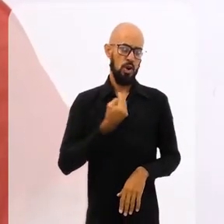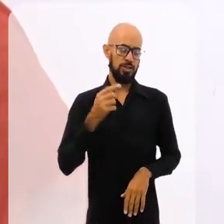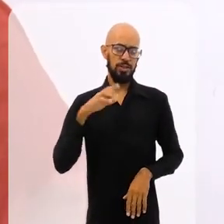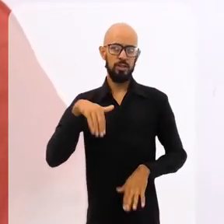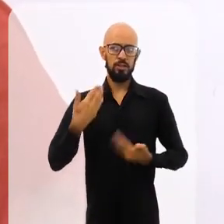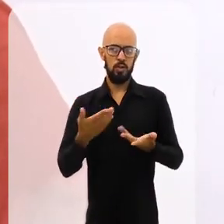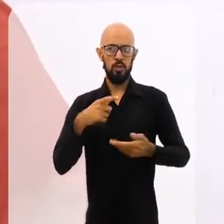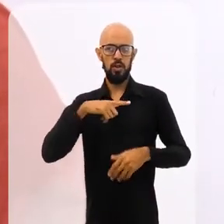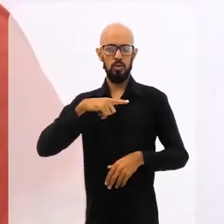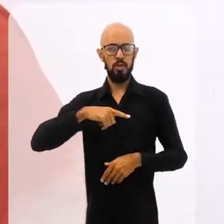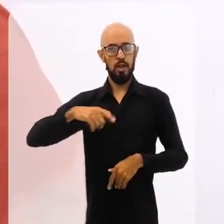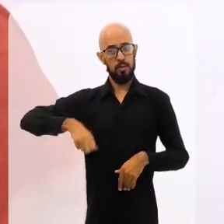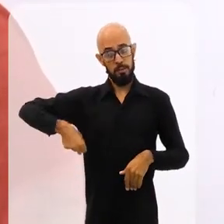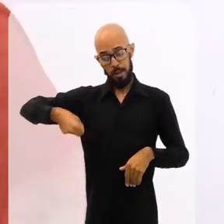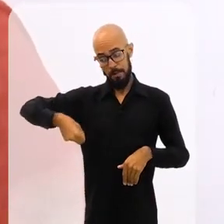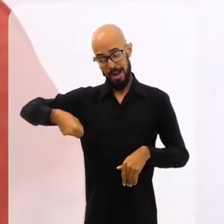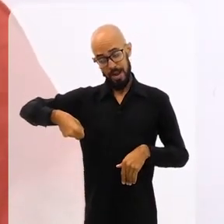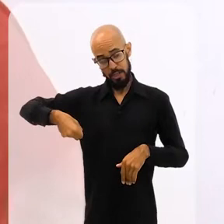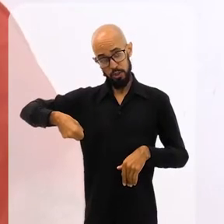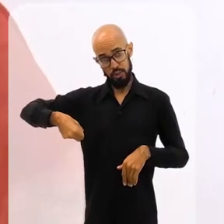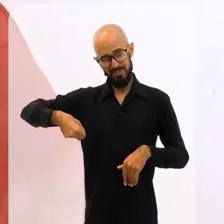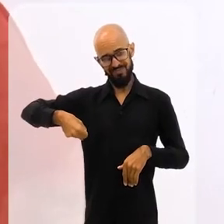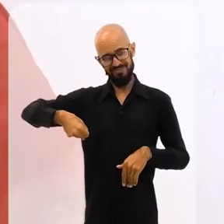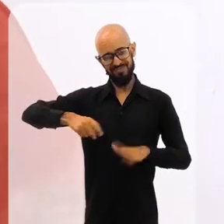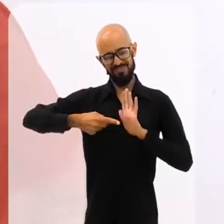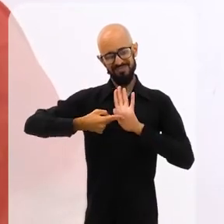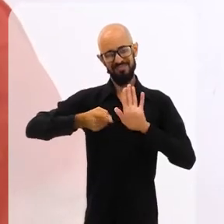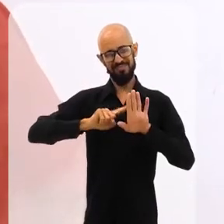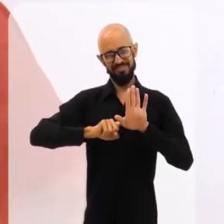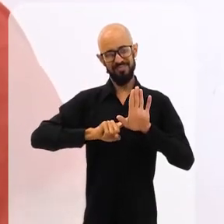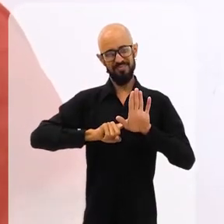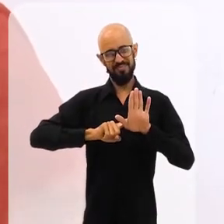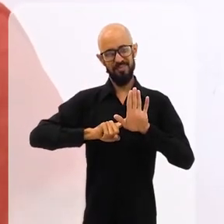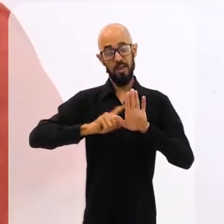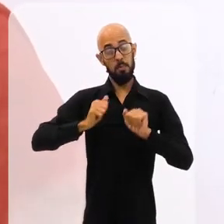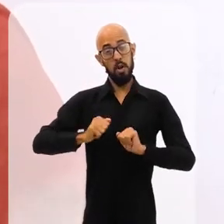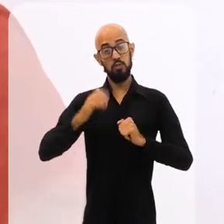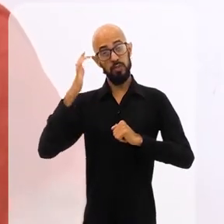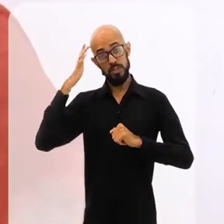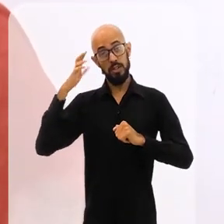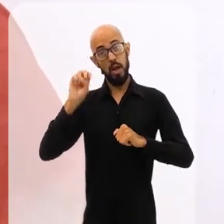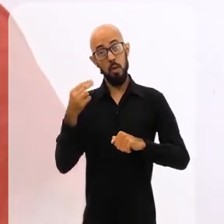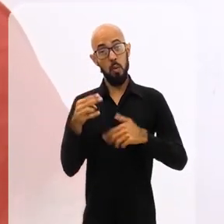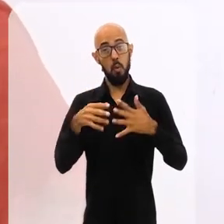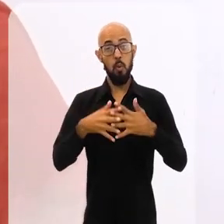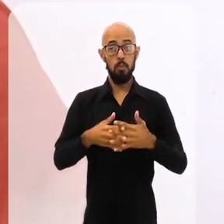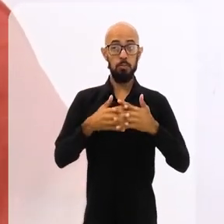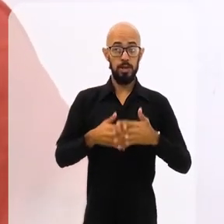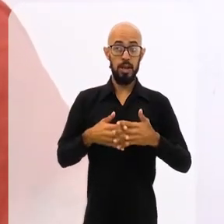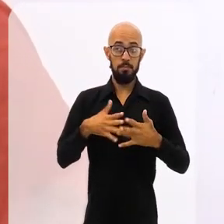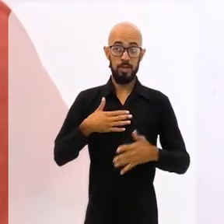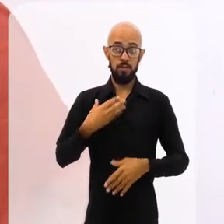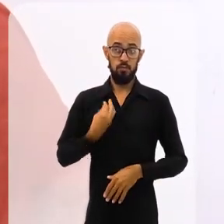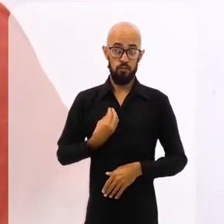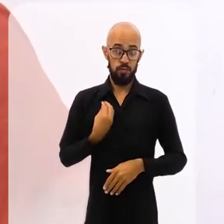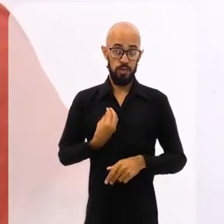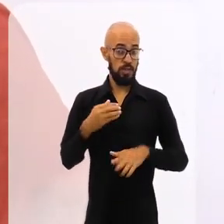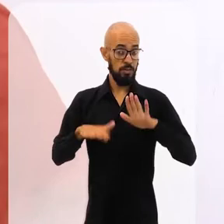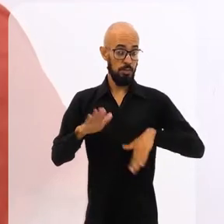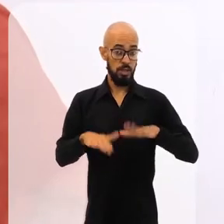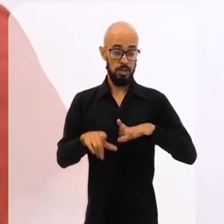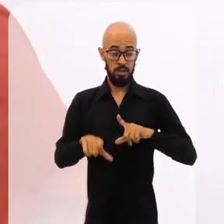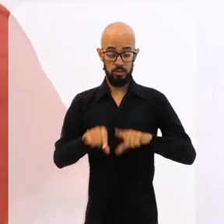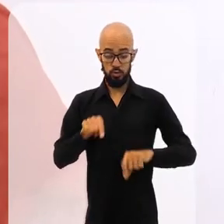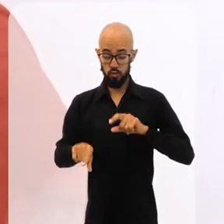bagagem essa predisposição. Agora eu posso facilitar ou complicar ela, dependendo das escolhas que eu faço aqui na